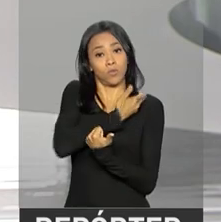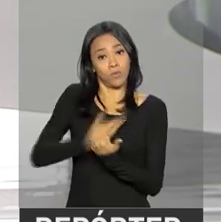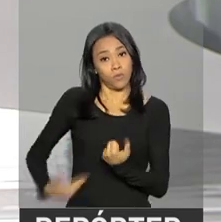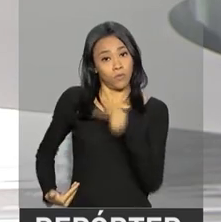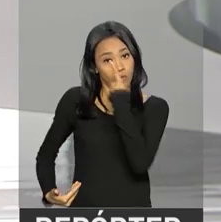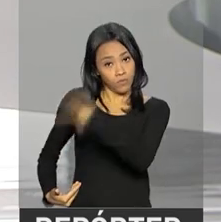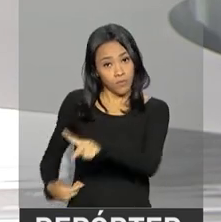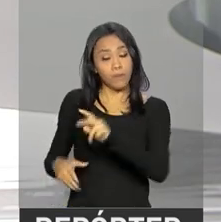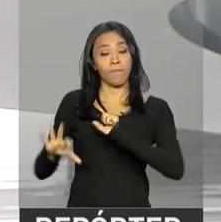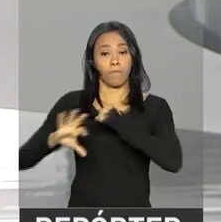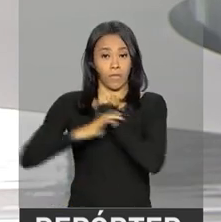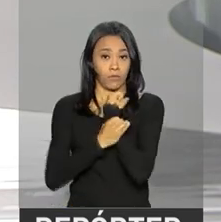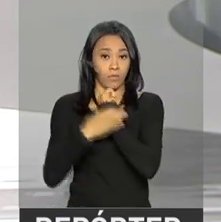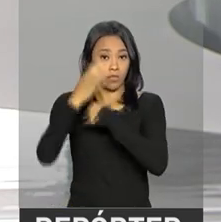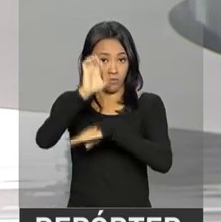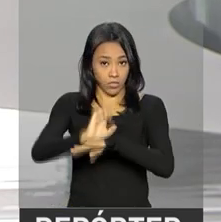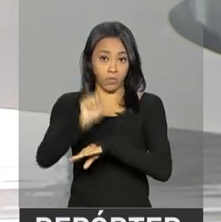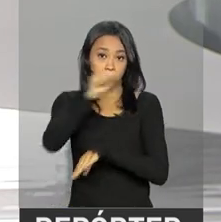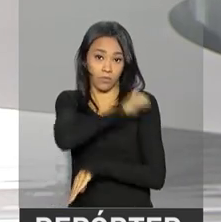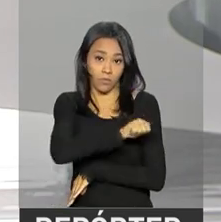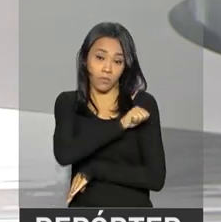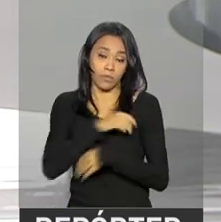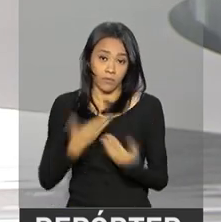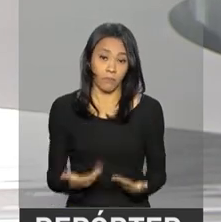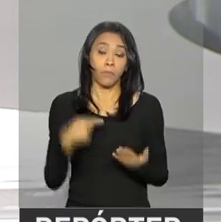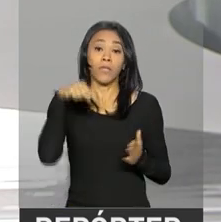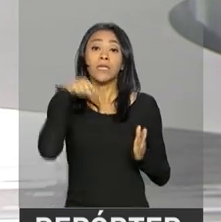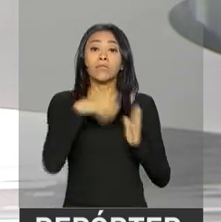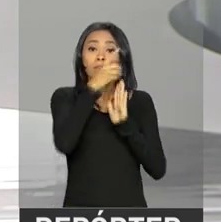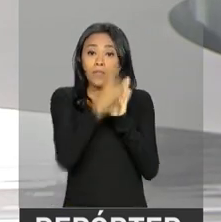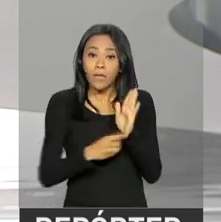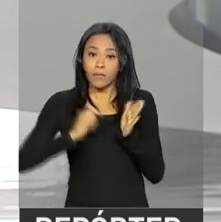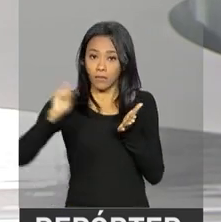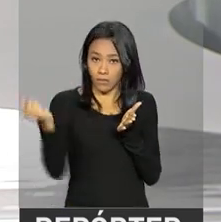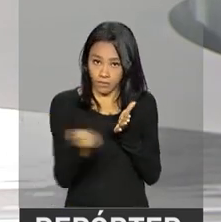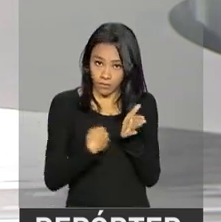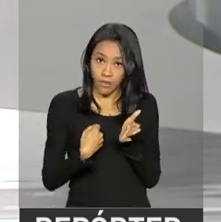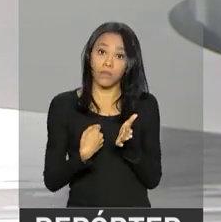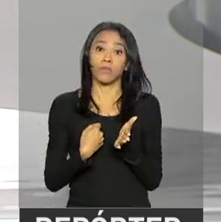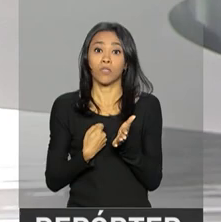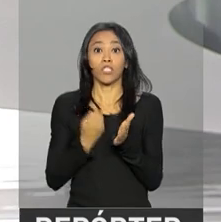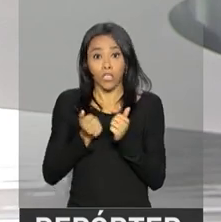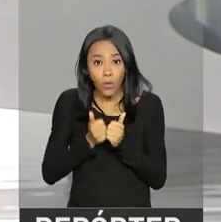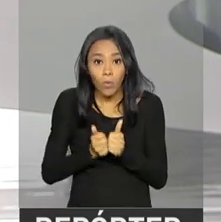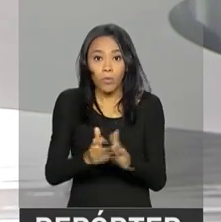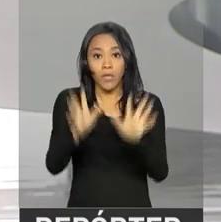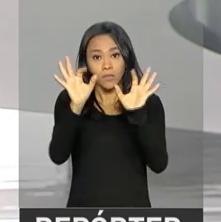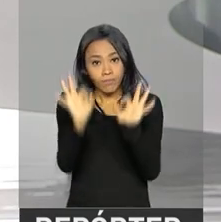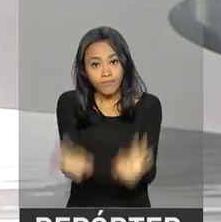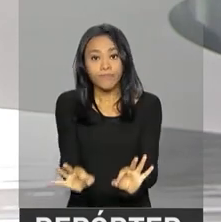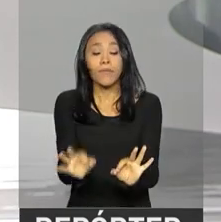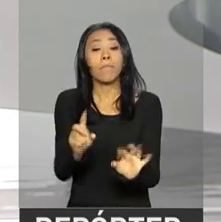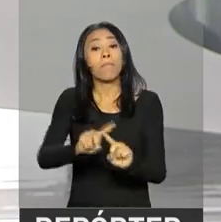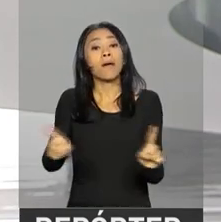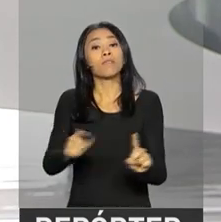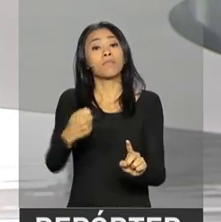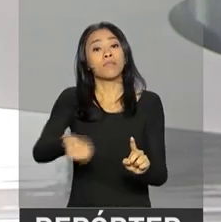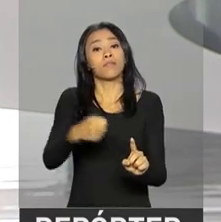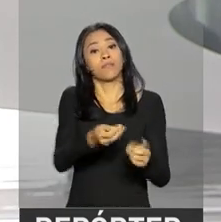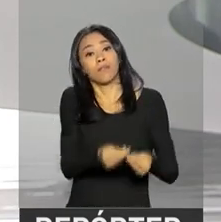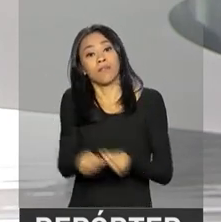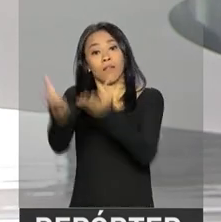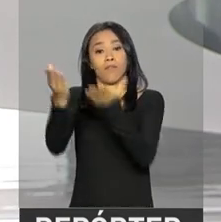da segurança pública. Bom, esse decreto, se assinado, ele entra em vigor imediatamente, mas ainda precisa passar